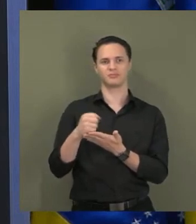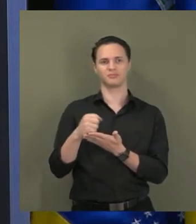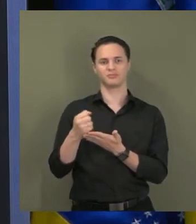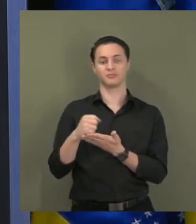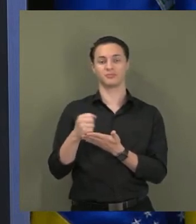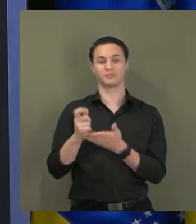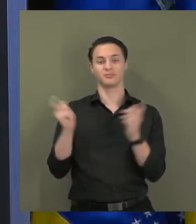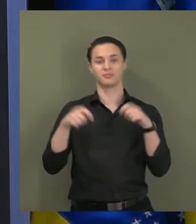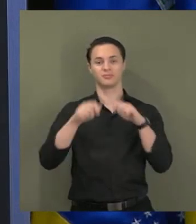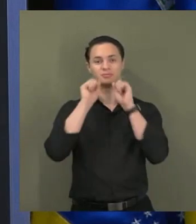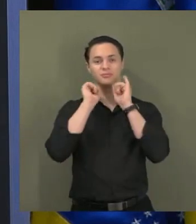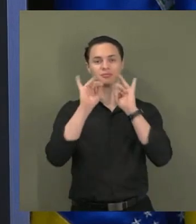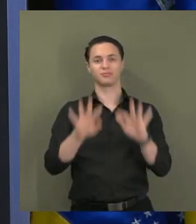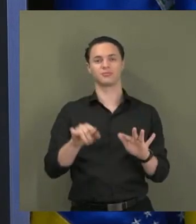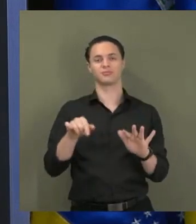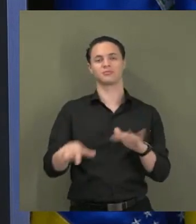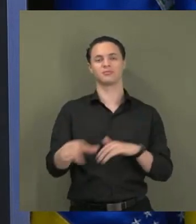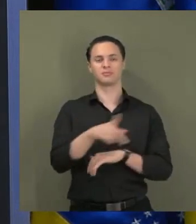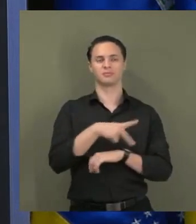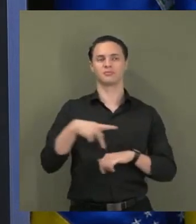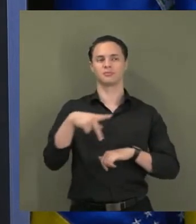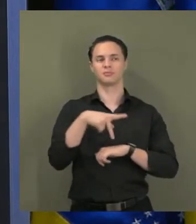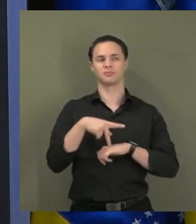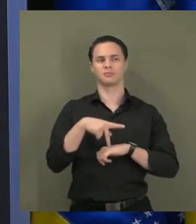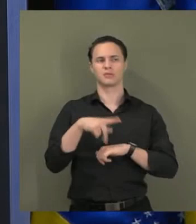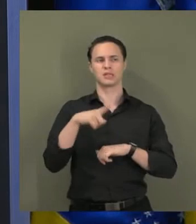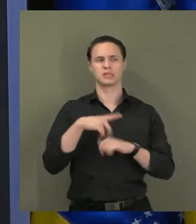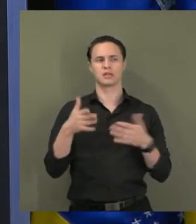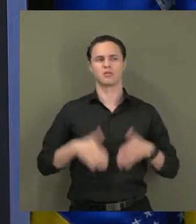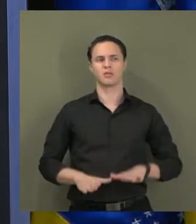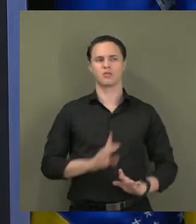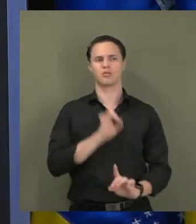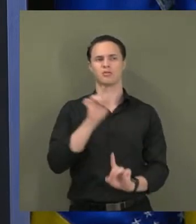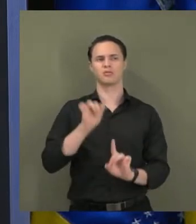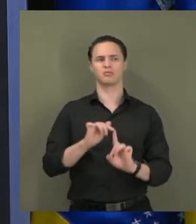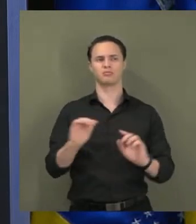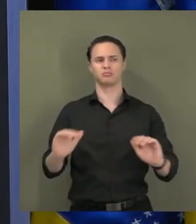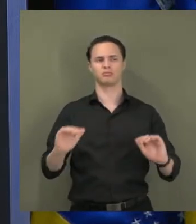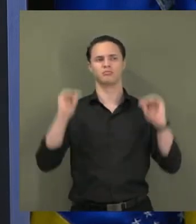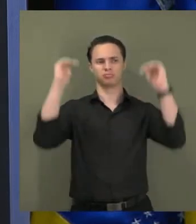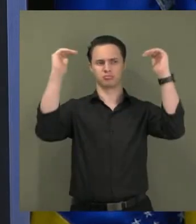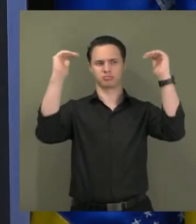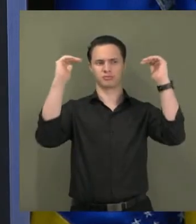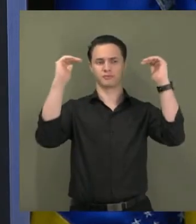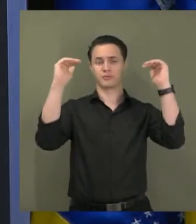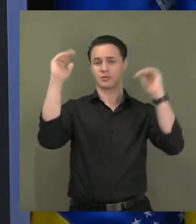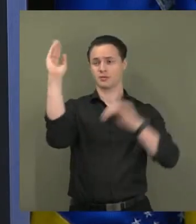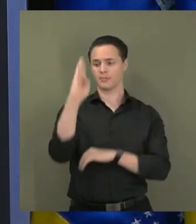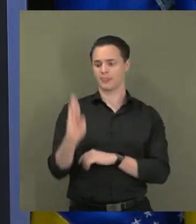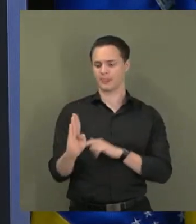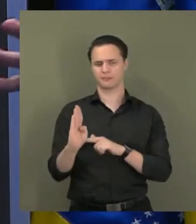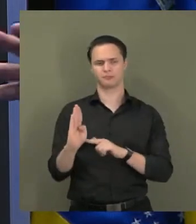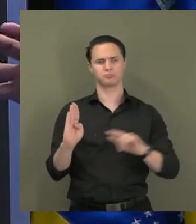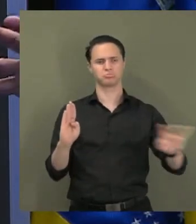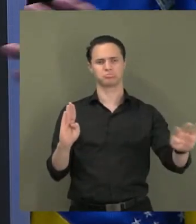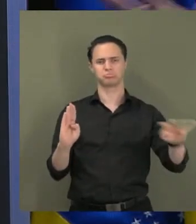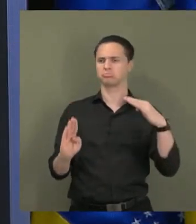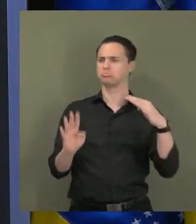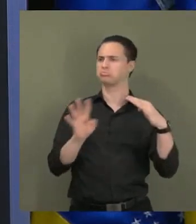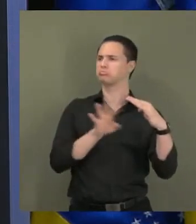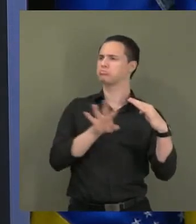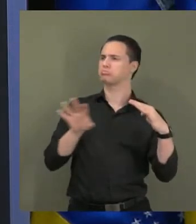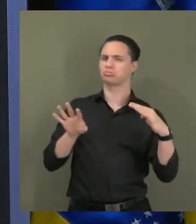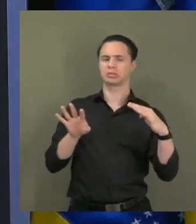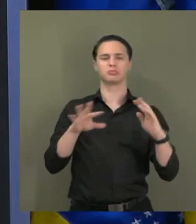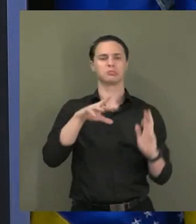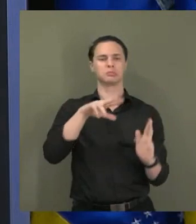possa abençoar essa nação que nasceu para estar no topo do mundo. O Brasil é admirado em